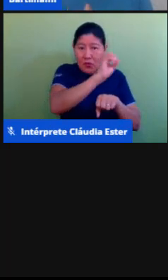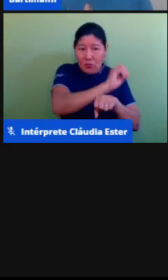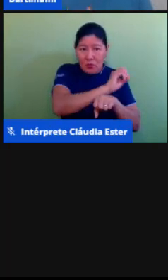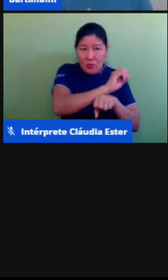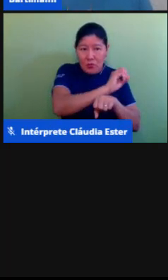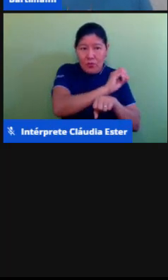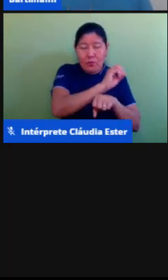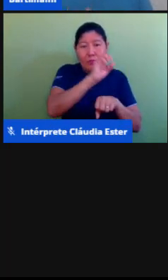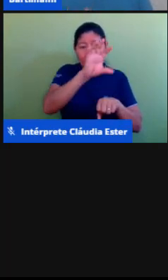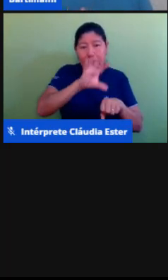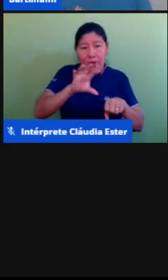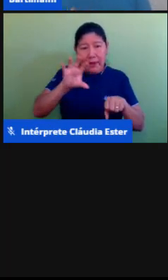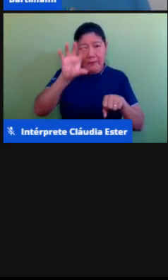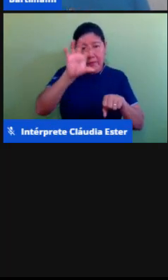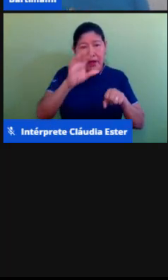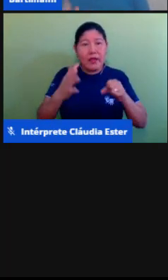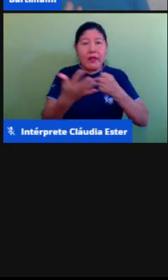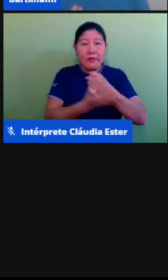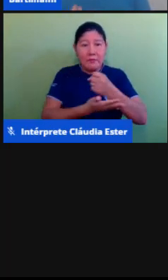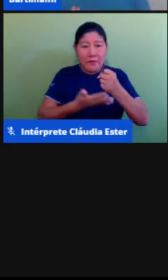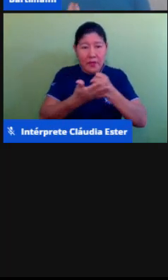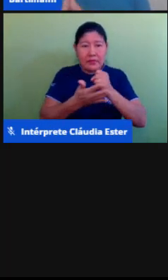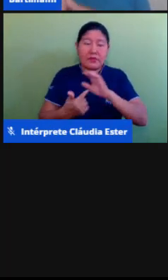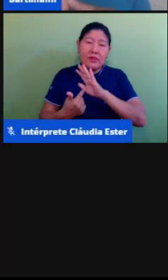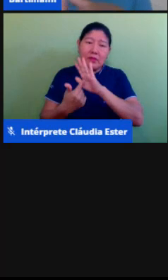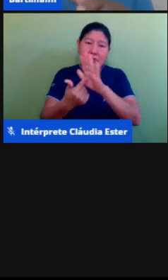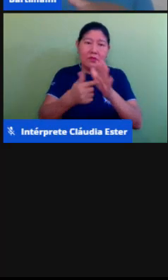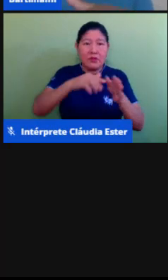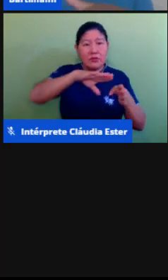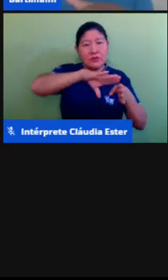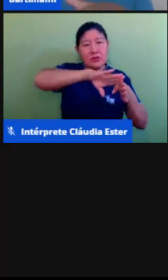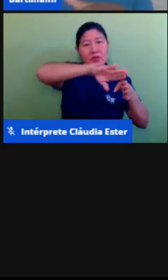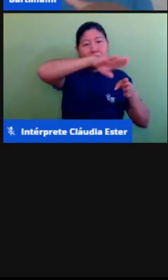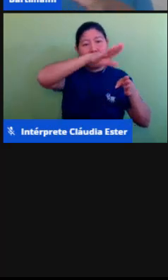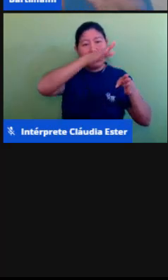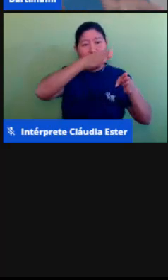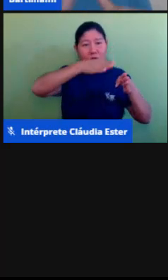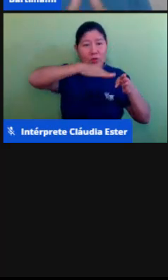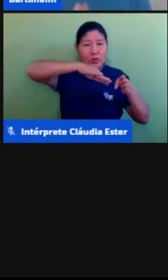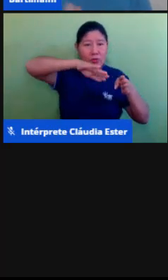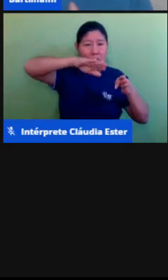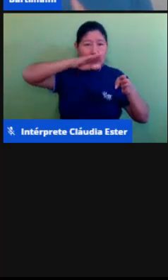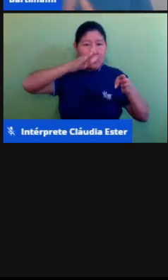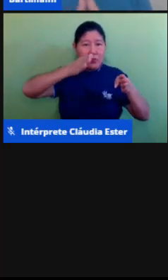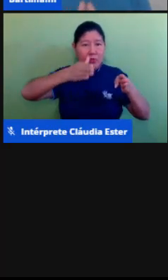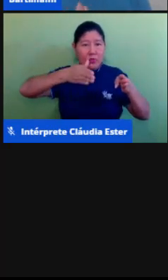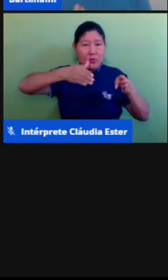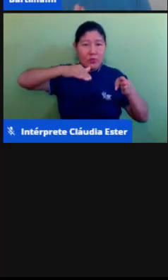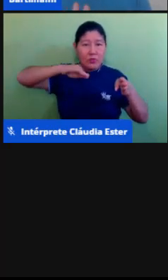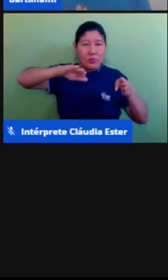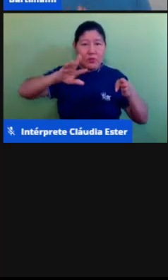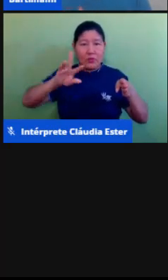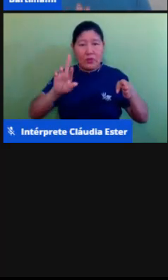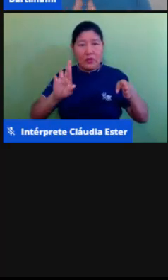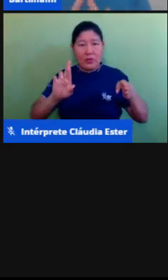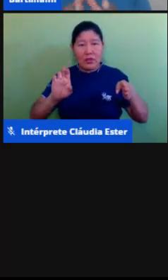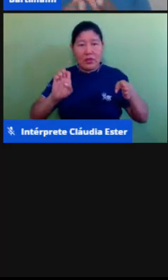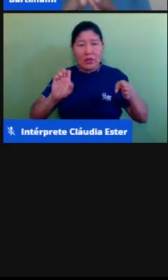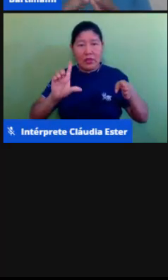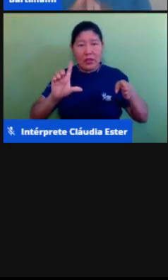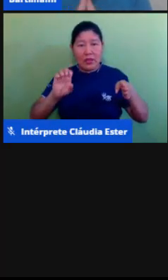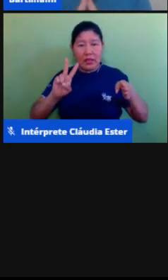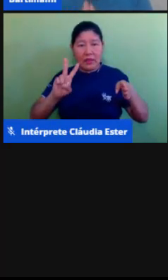nessa visualização, está mostrando o relevo. Você até consegue perceber a parte mais elevada ali da Cordilheira dos Andes,